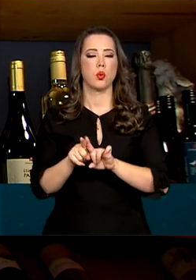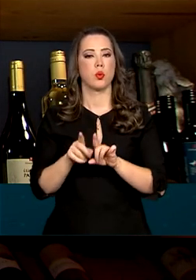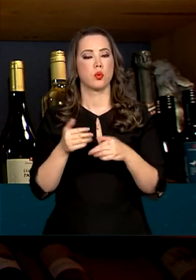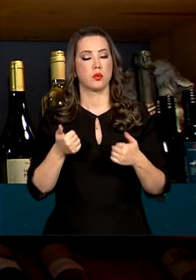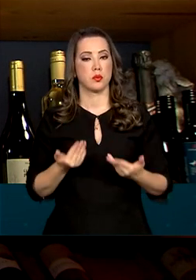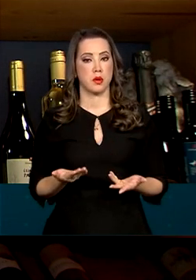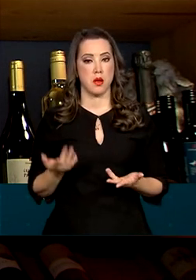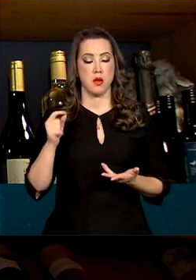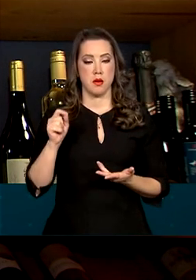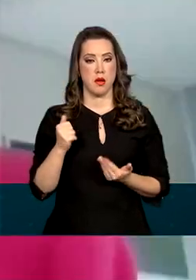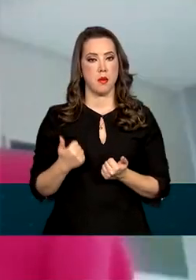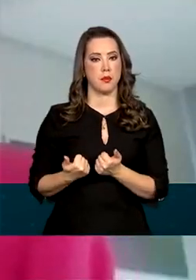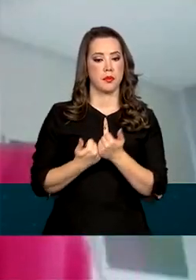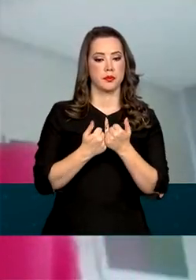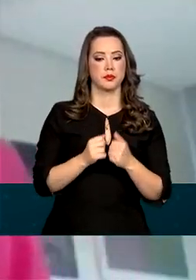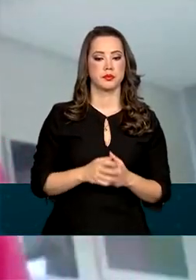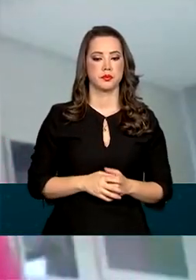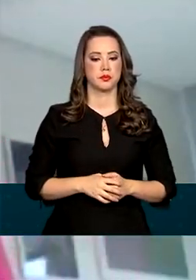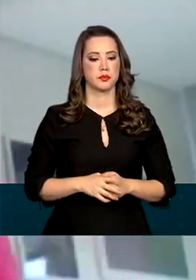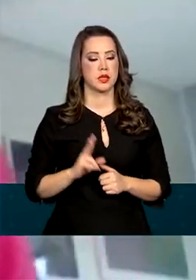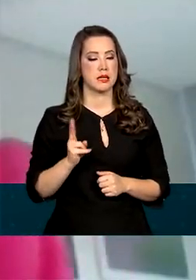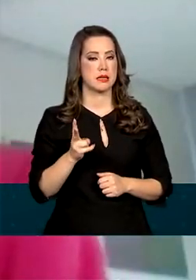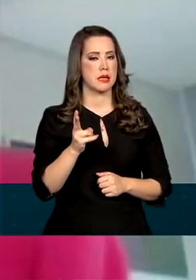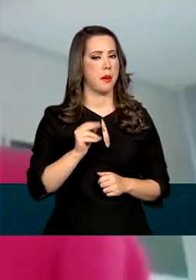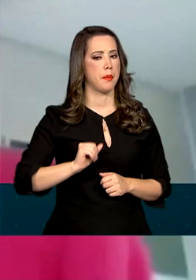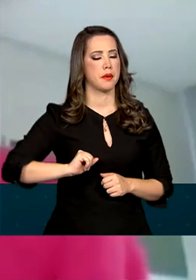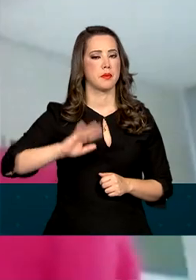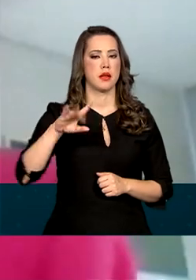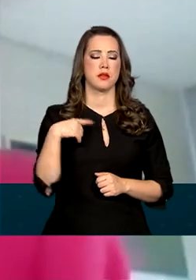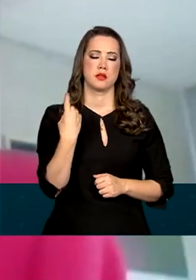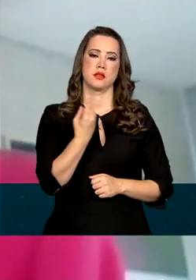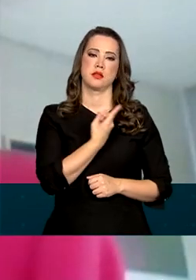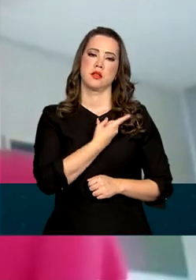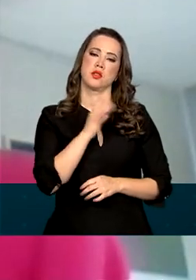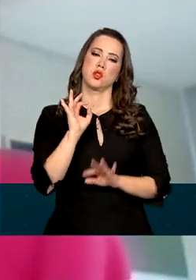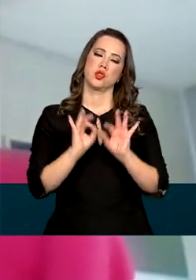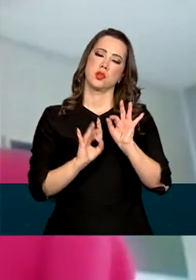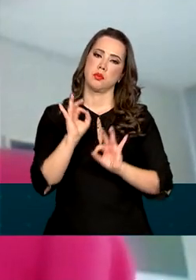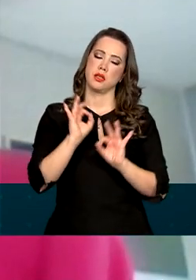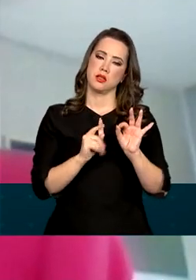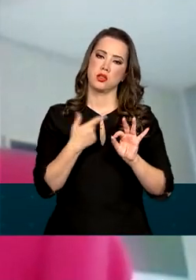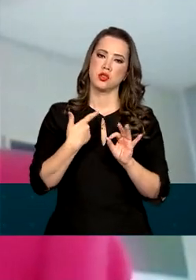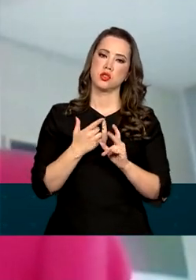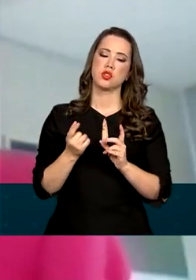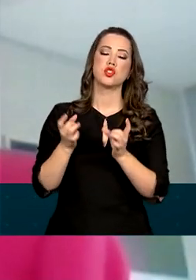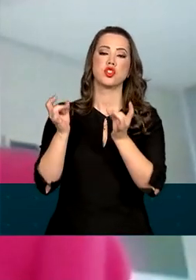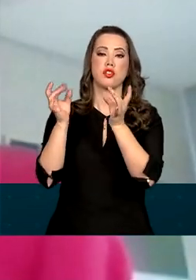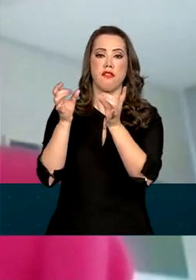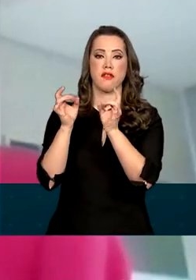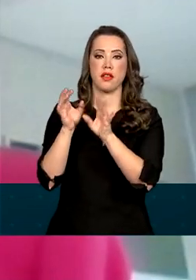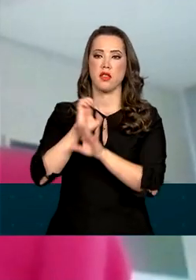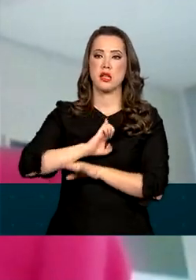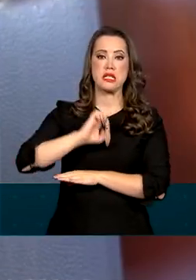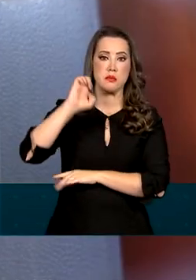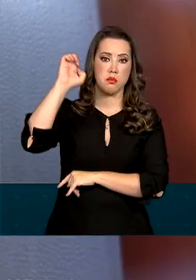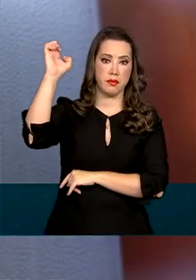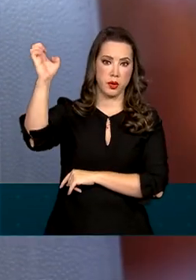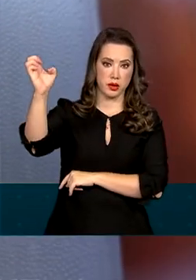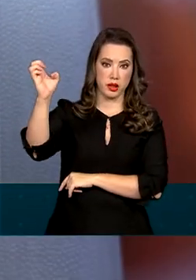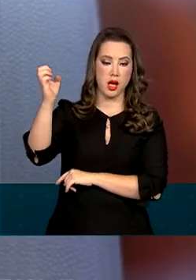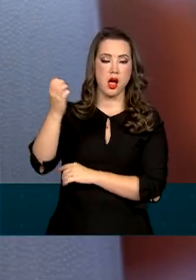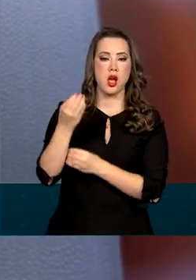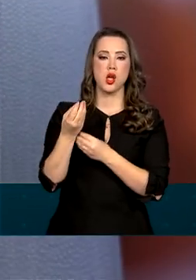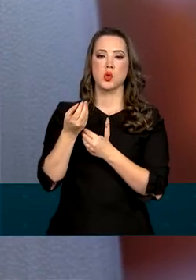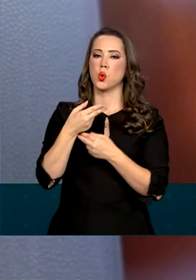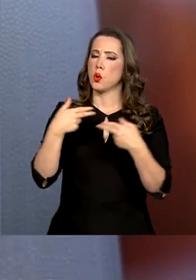investimentos Apex cada vez mais estamos exportando produtos finos né produtos